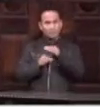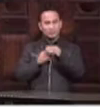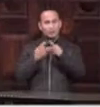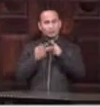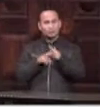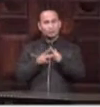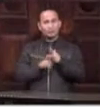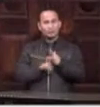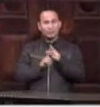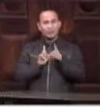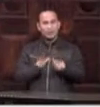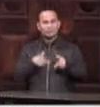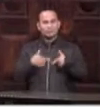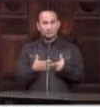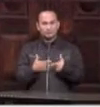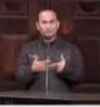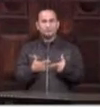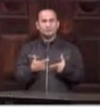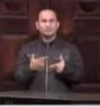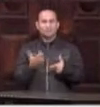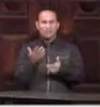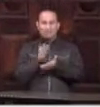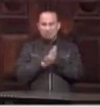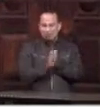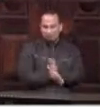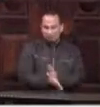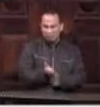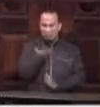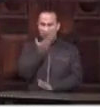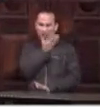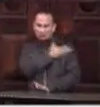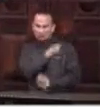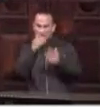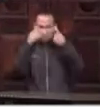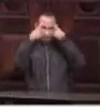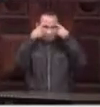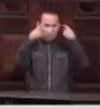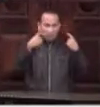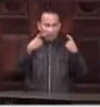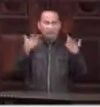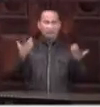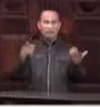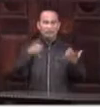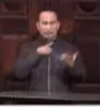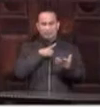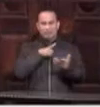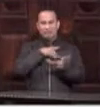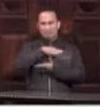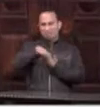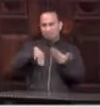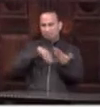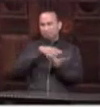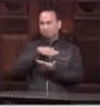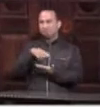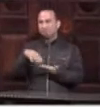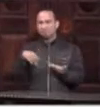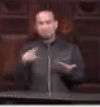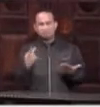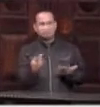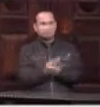esses séculos de racismo, esses séculos de violência, esses séculos, né,